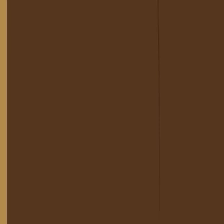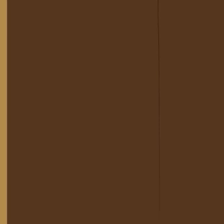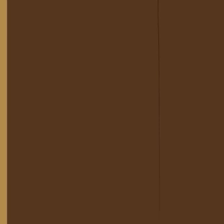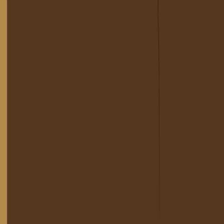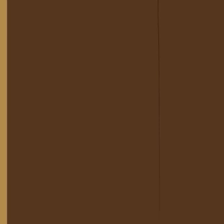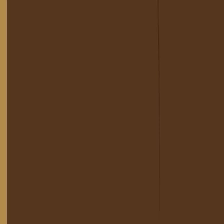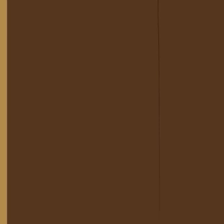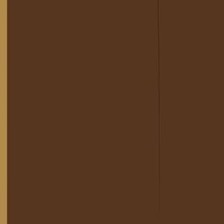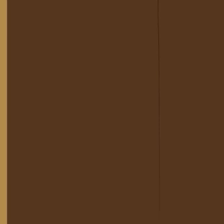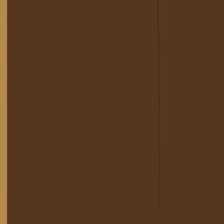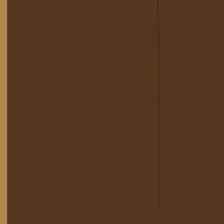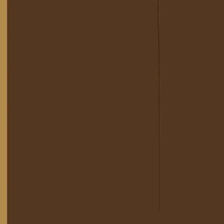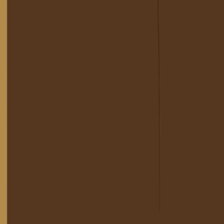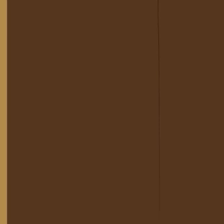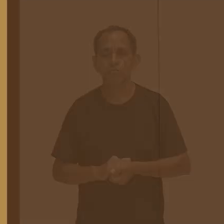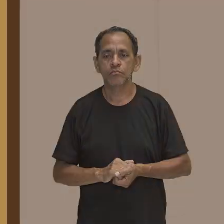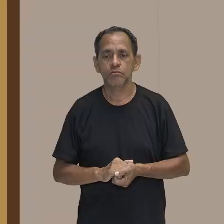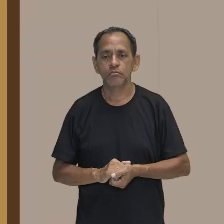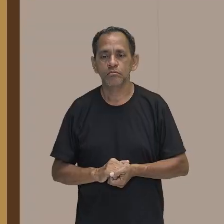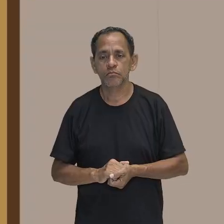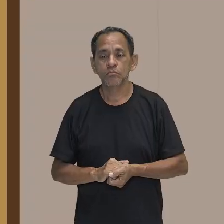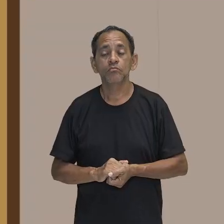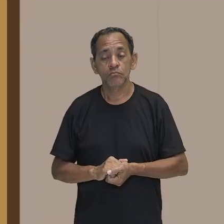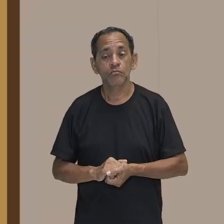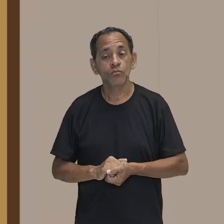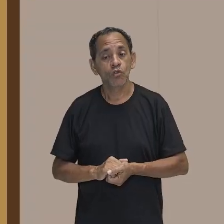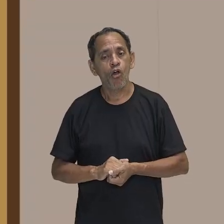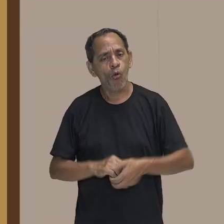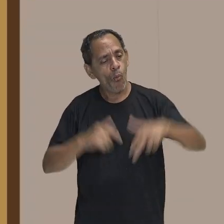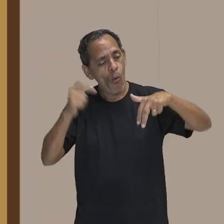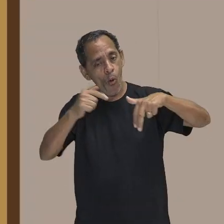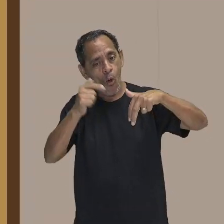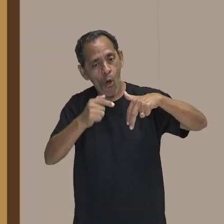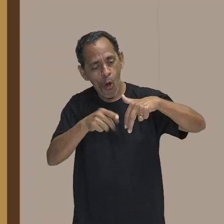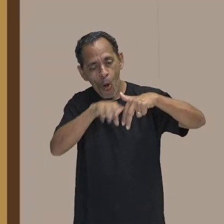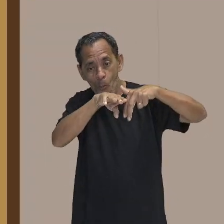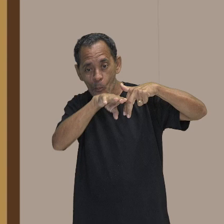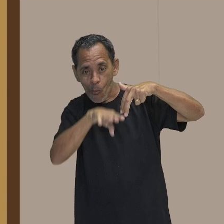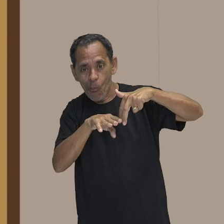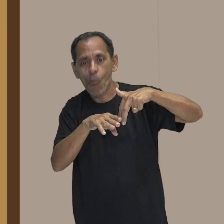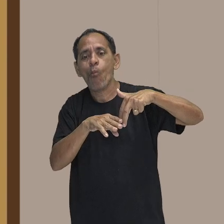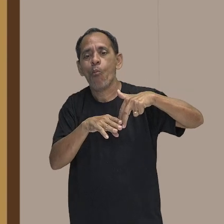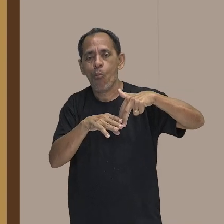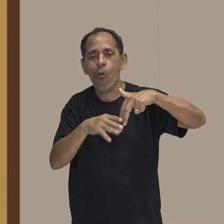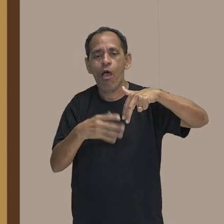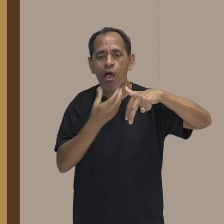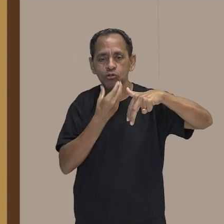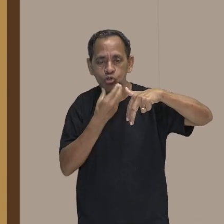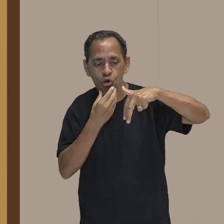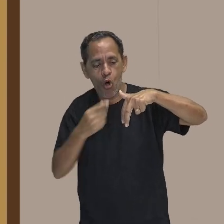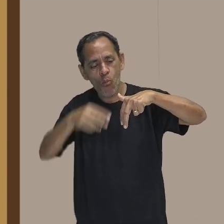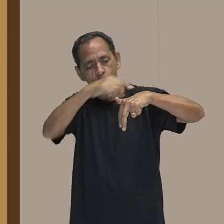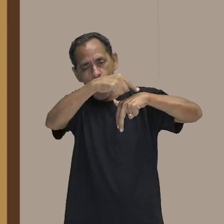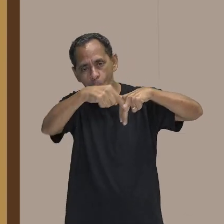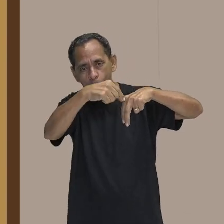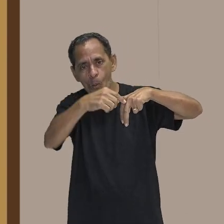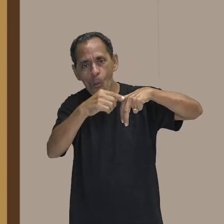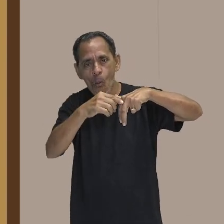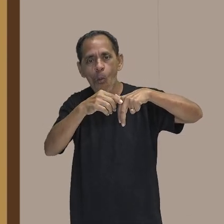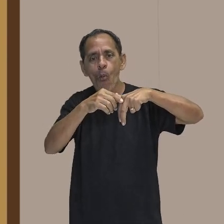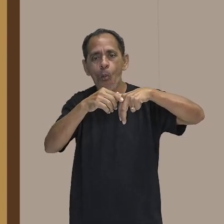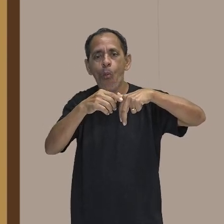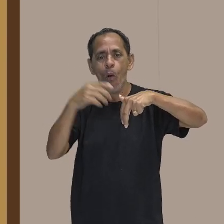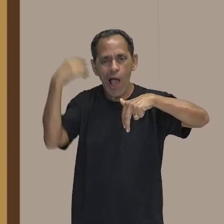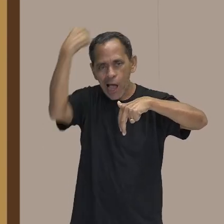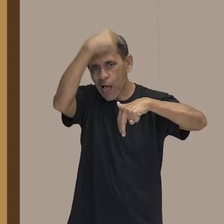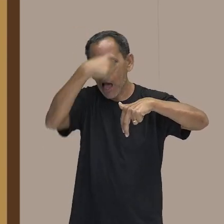conhecida por ser parte humano e parte touro. Vocês estão vendo aqui, gente, que o Minotauro, prestem atenção, era humano,